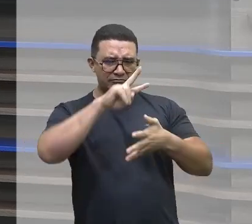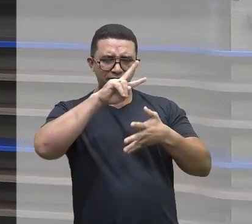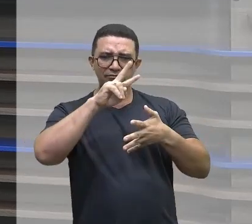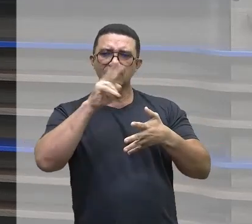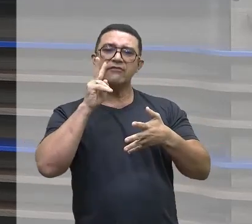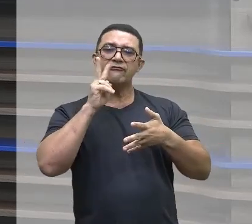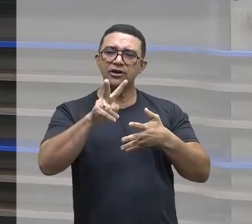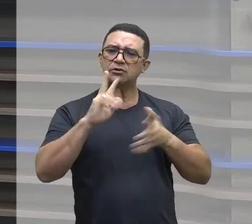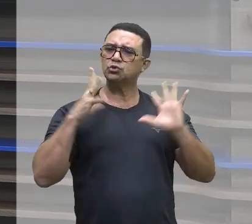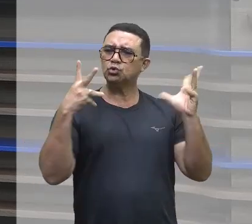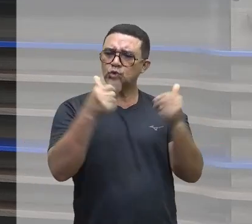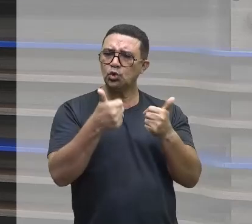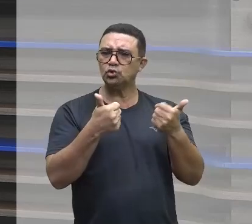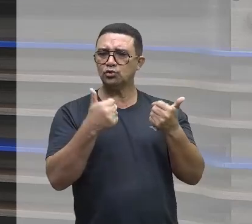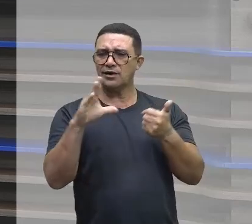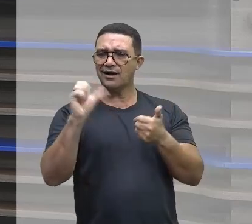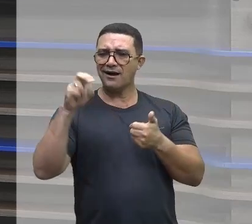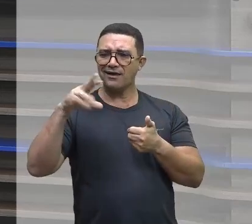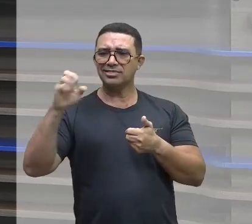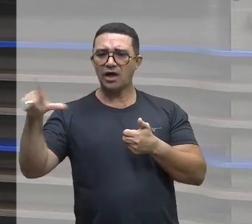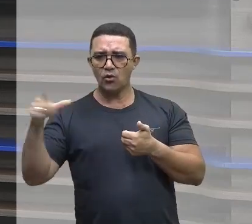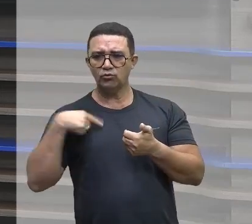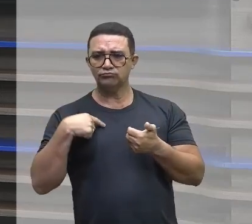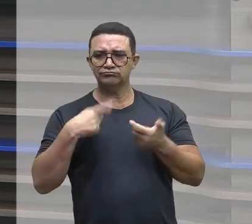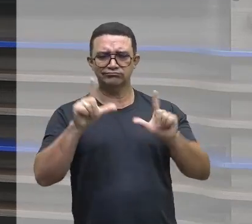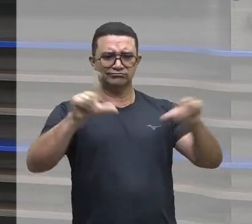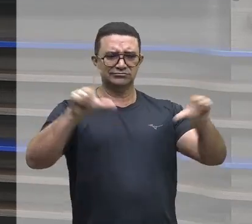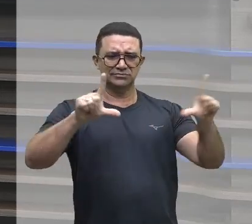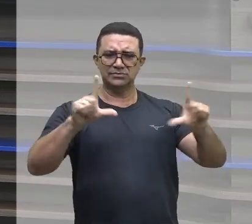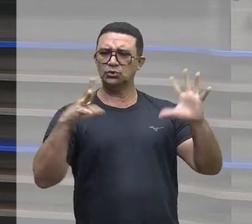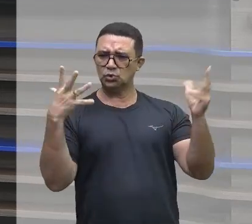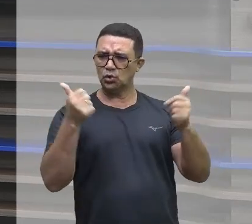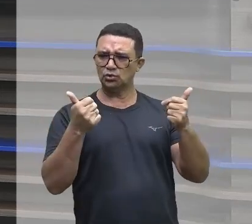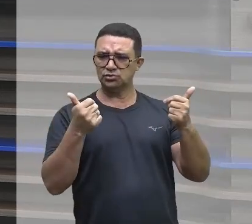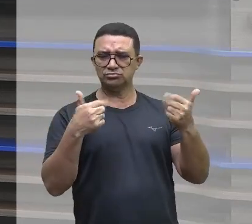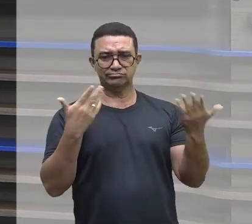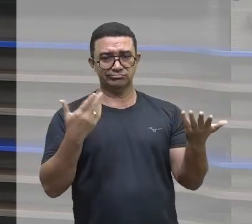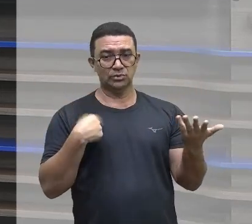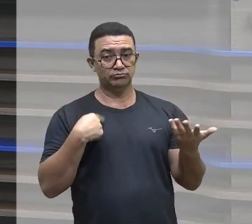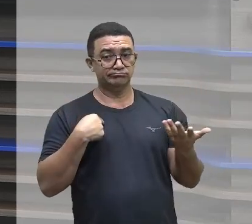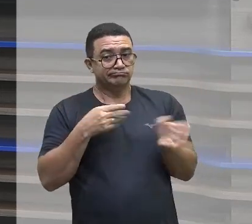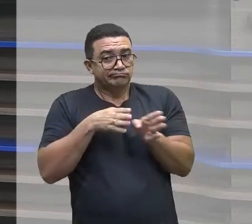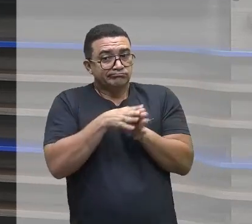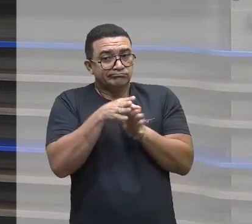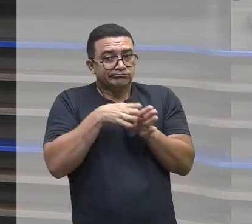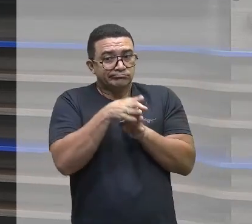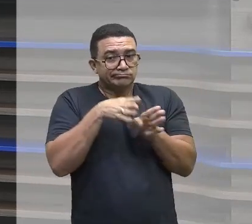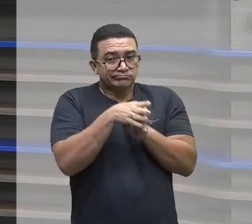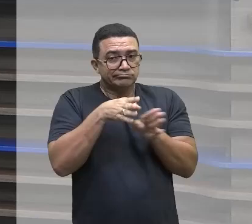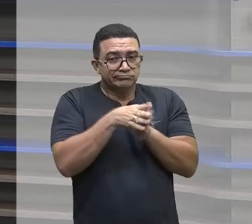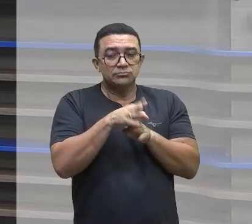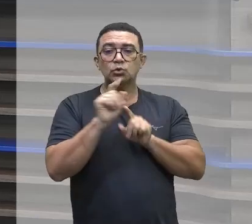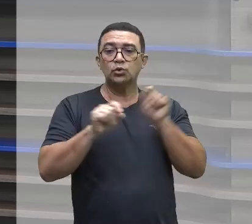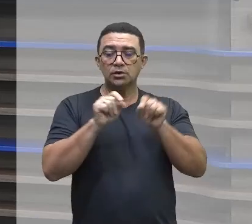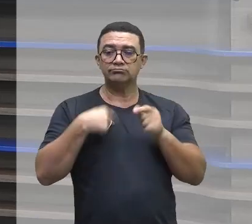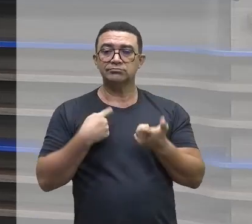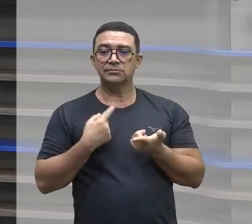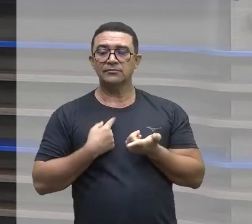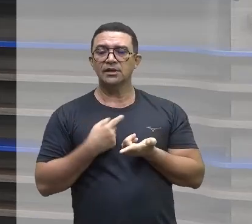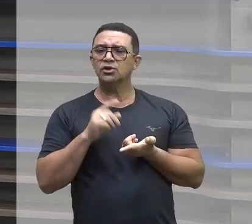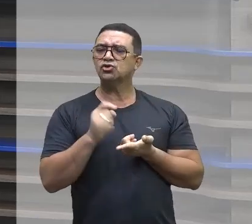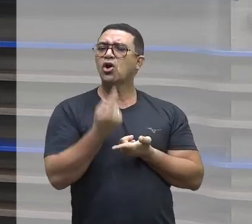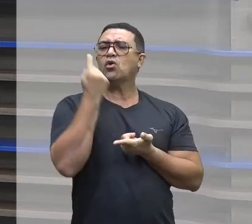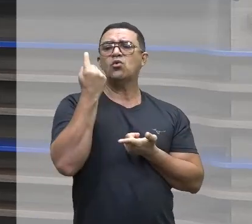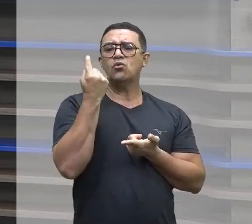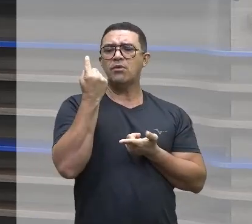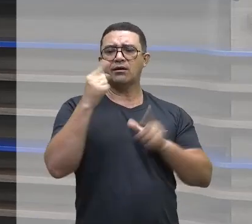canais? Eu vou precisar de tudo isso? O que eu aconselho? Assine só um, se você acha essencial.